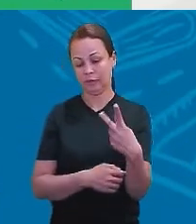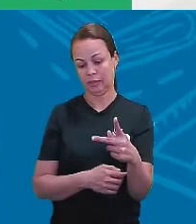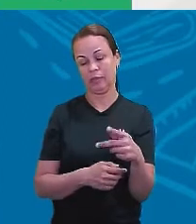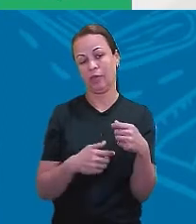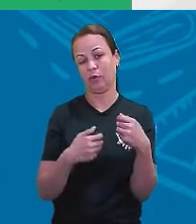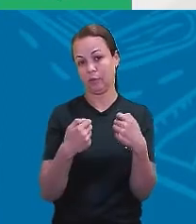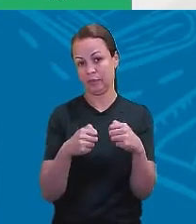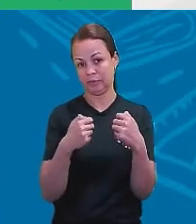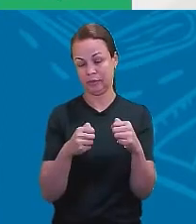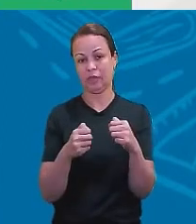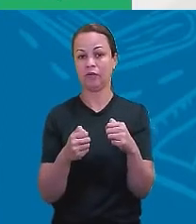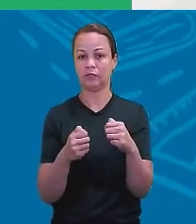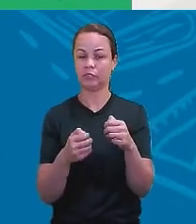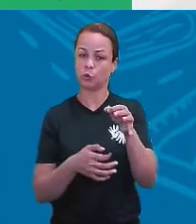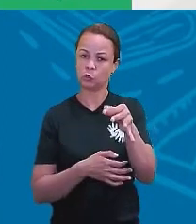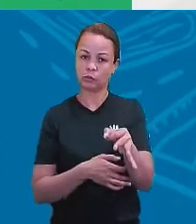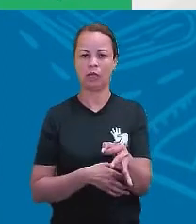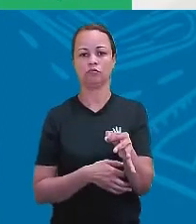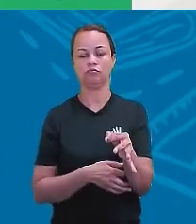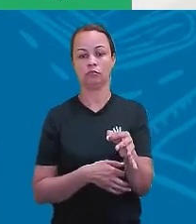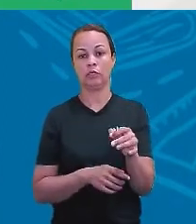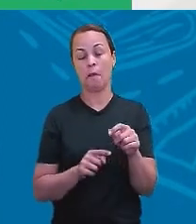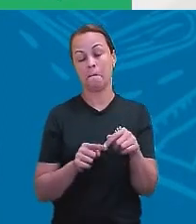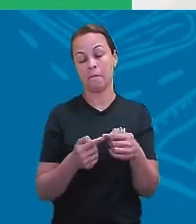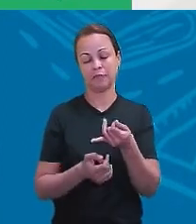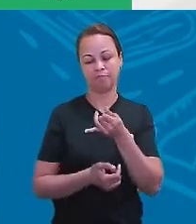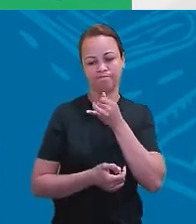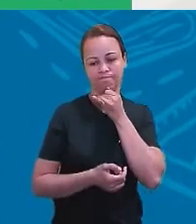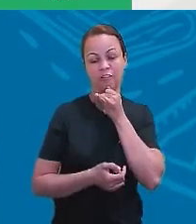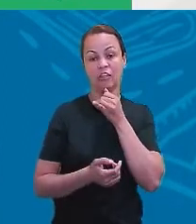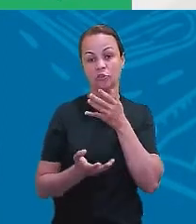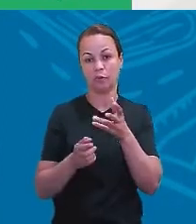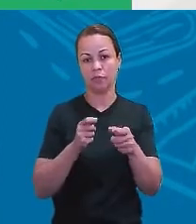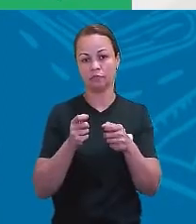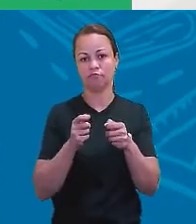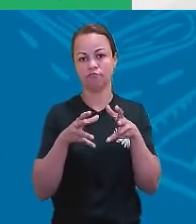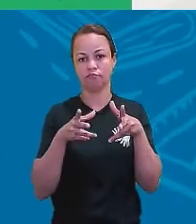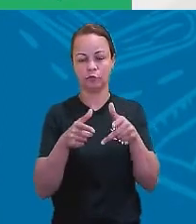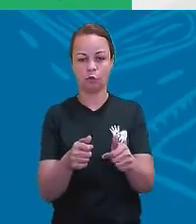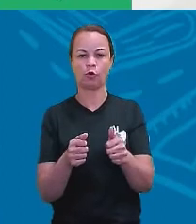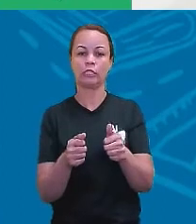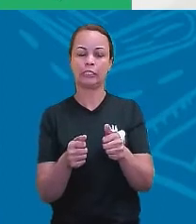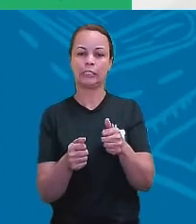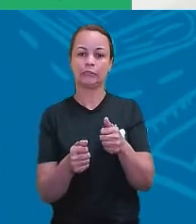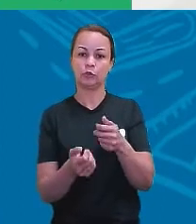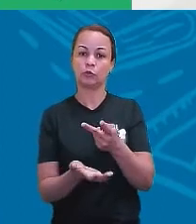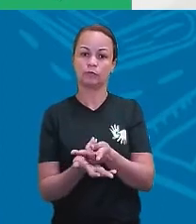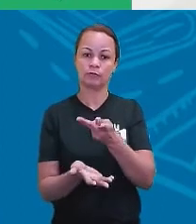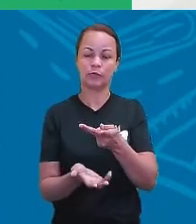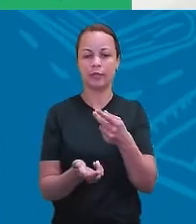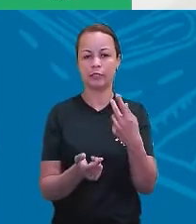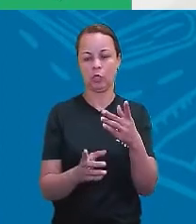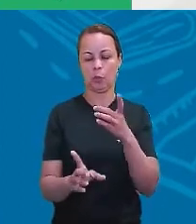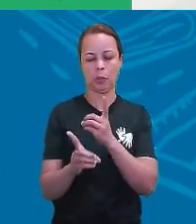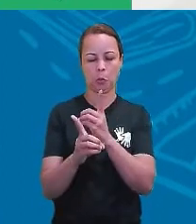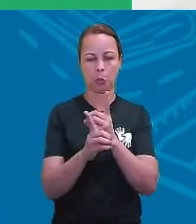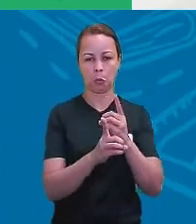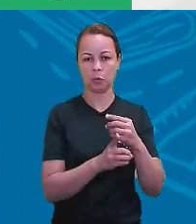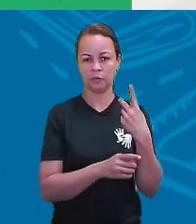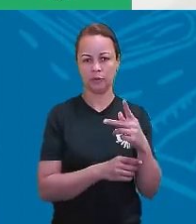deveria ser o adequado, o ideal. Mas a gente sabe que, infelizmente, né, nem todas as situações a gente vai encontrar essas redes